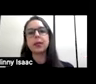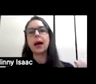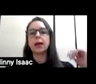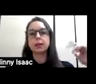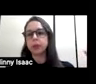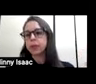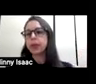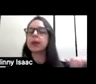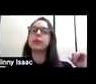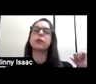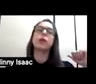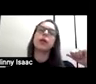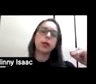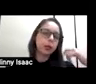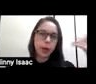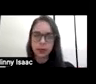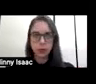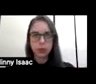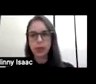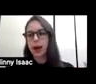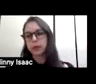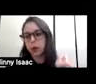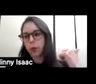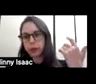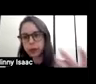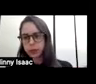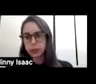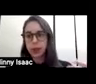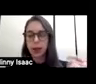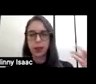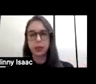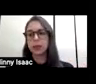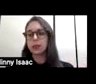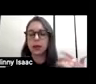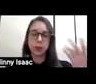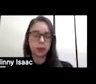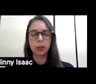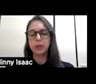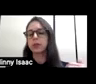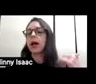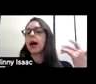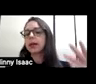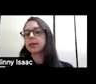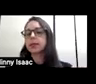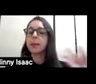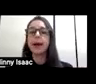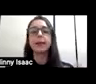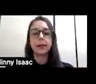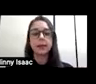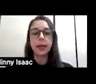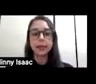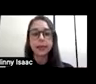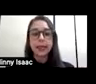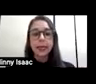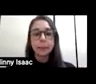de obesidade, sobrepeso e doenças associadas, como, né, doenças relacionadas a doenças cardiovasculares,